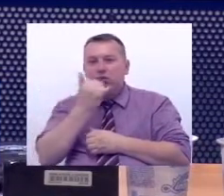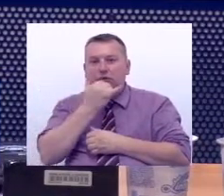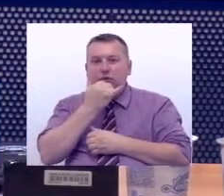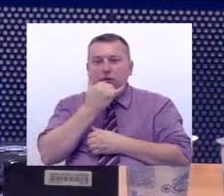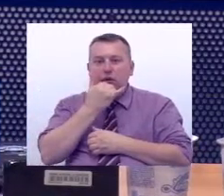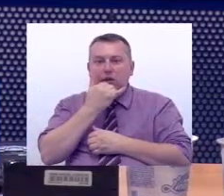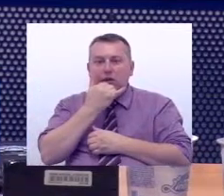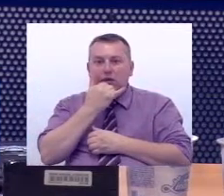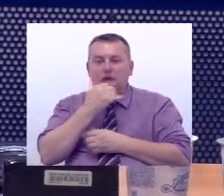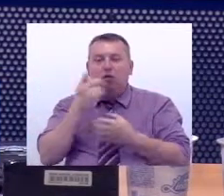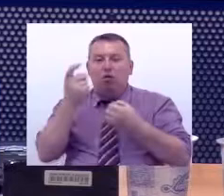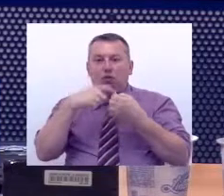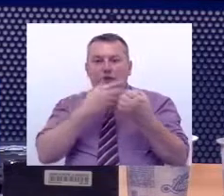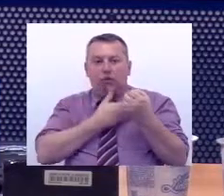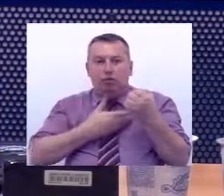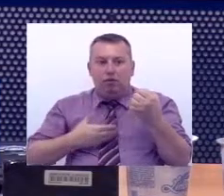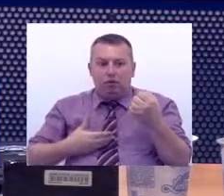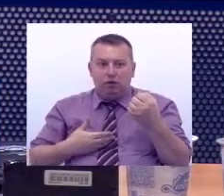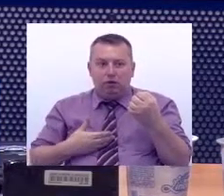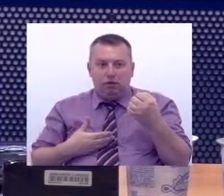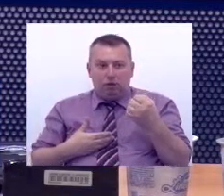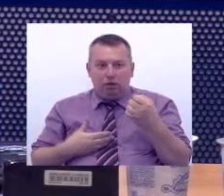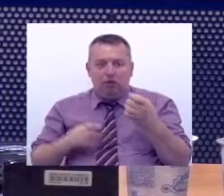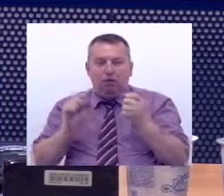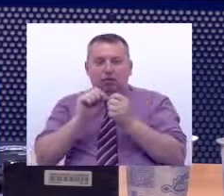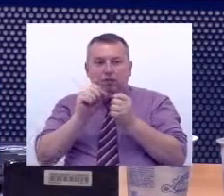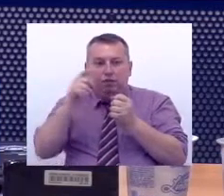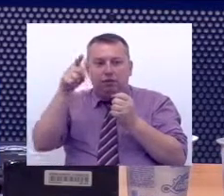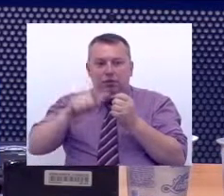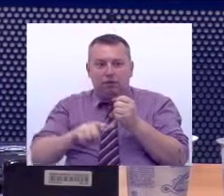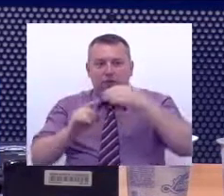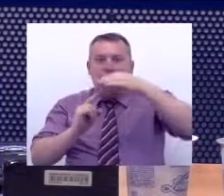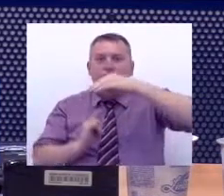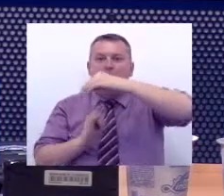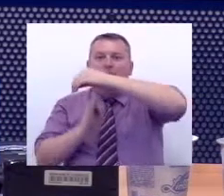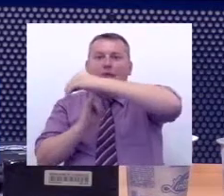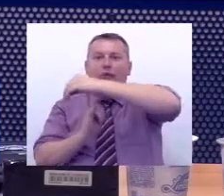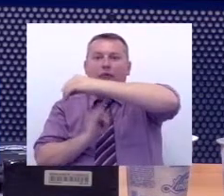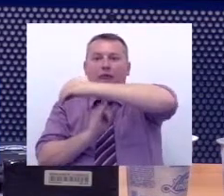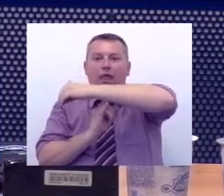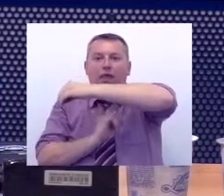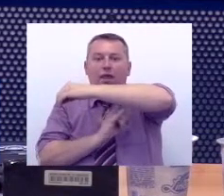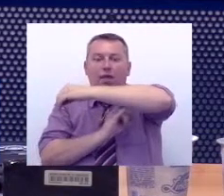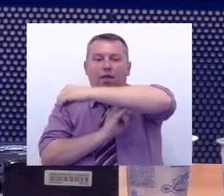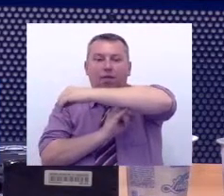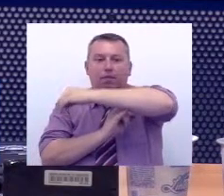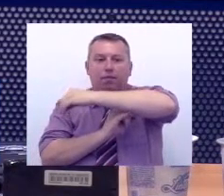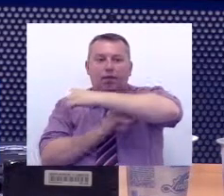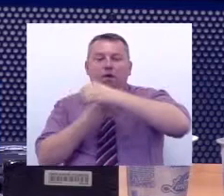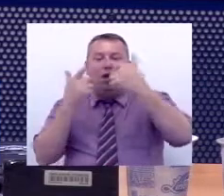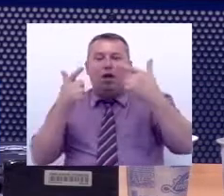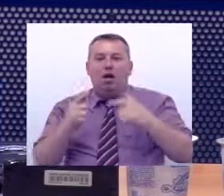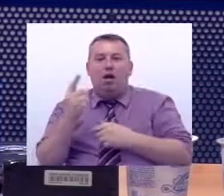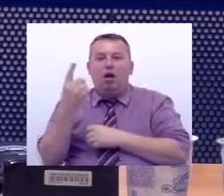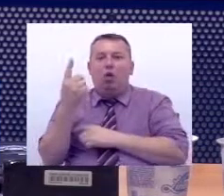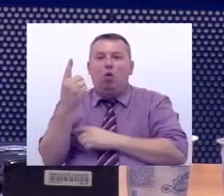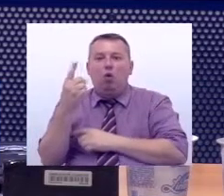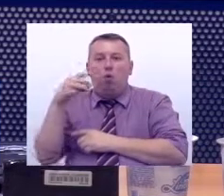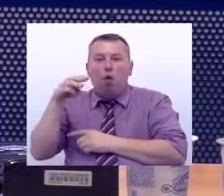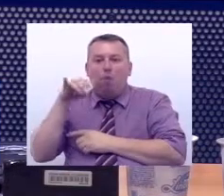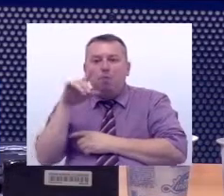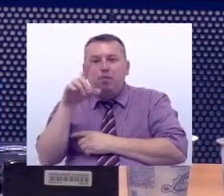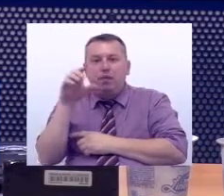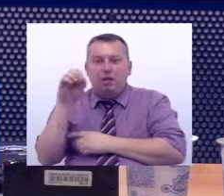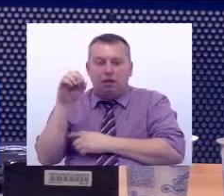Convênio do governo do estado, reconstituição da ponte da Vila Ani. É R$1.400.000